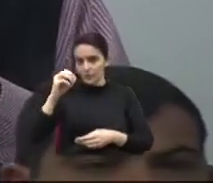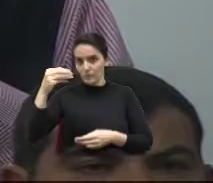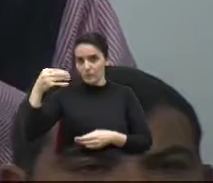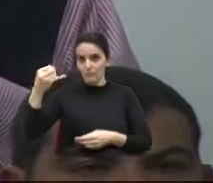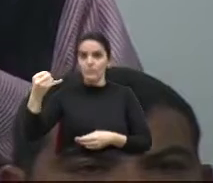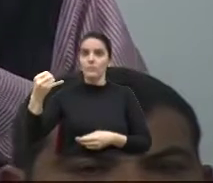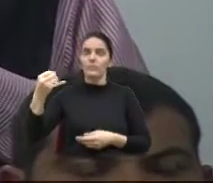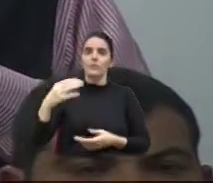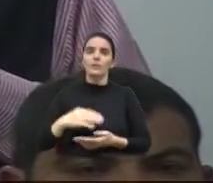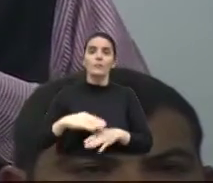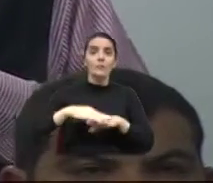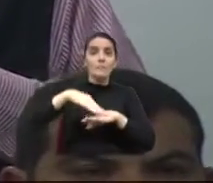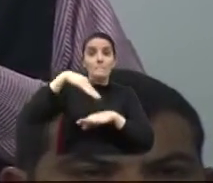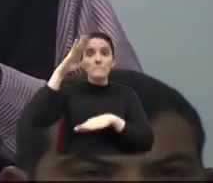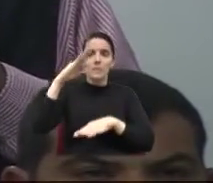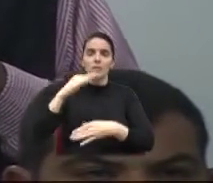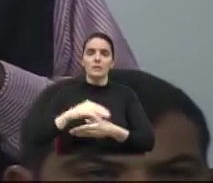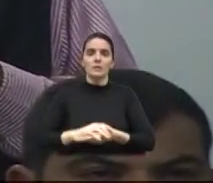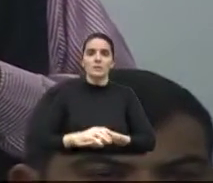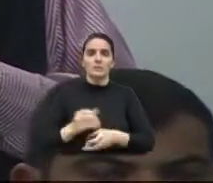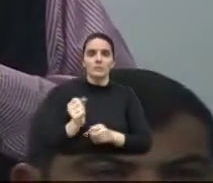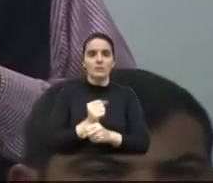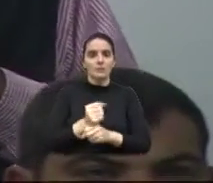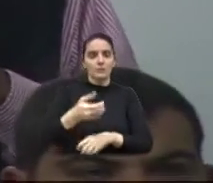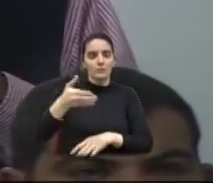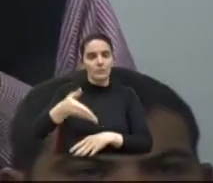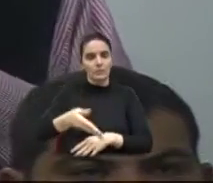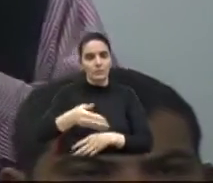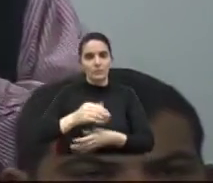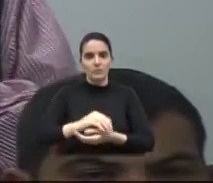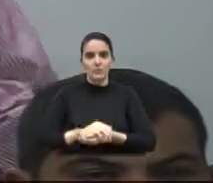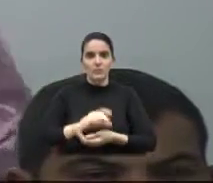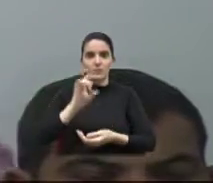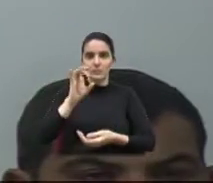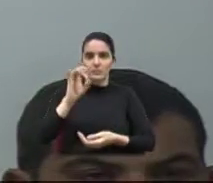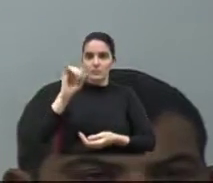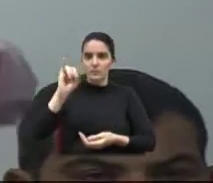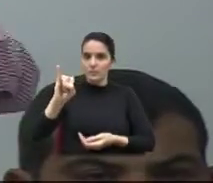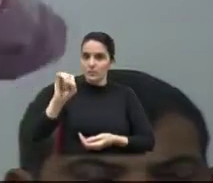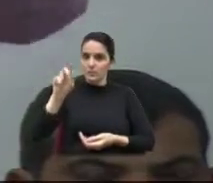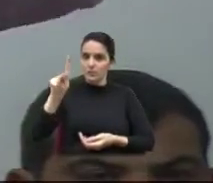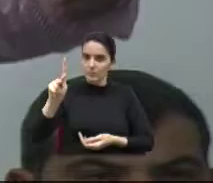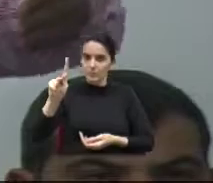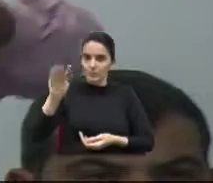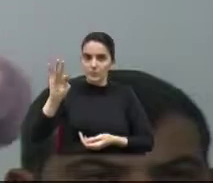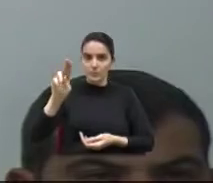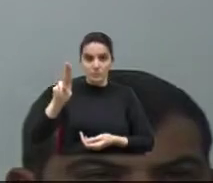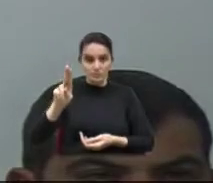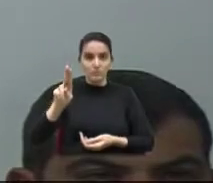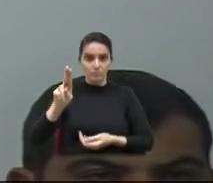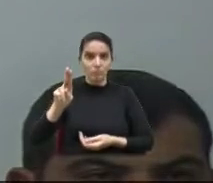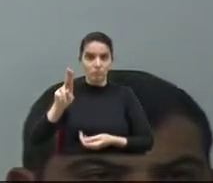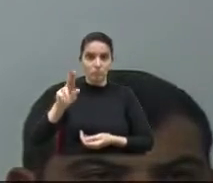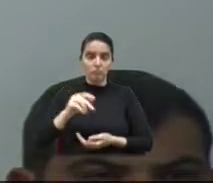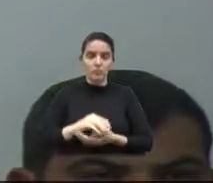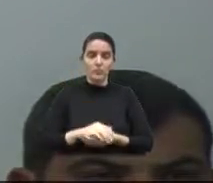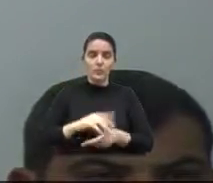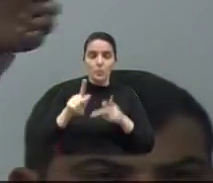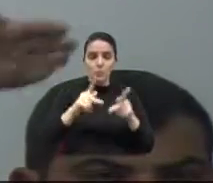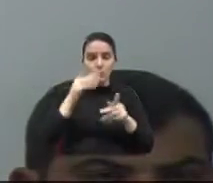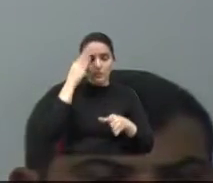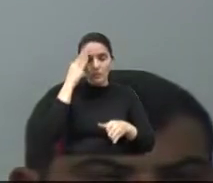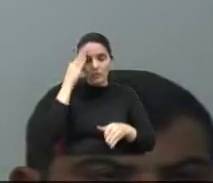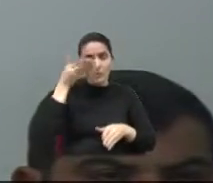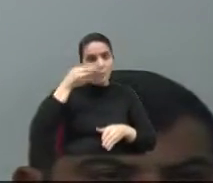a expectativa desse ano com a arrecadação de somente IPTU. Então isso foi uma propaganda que chegou. uma propaganda,